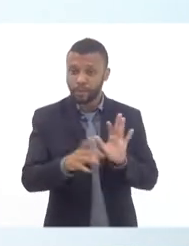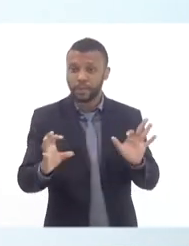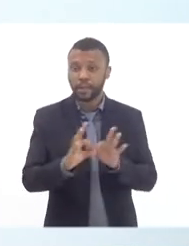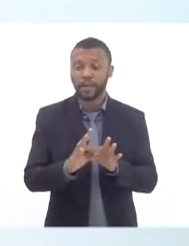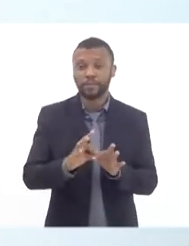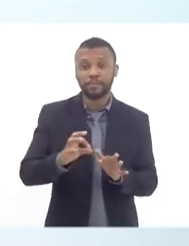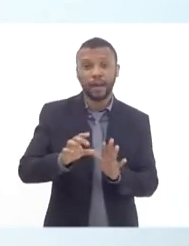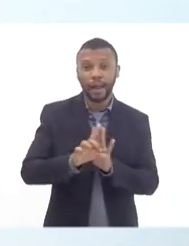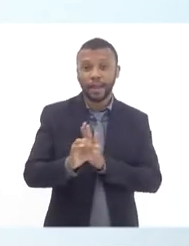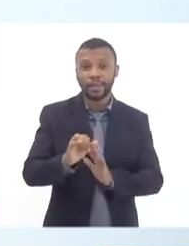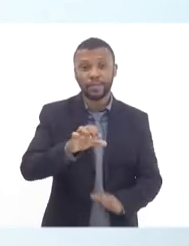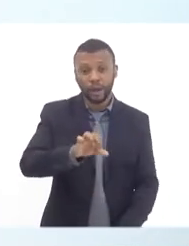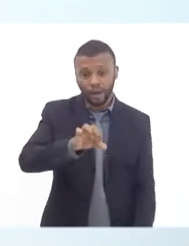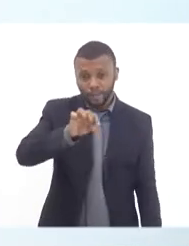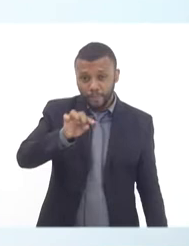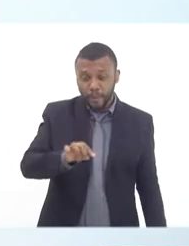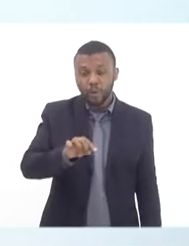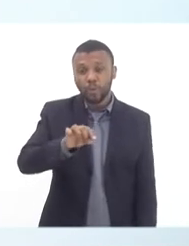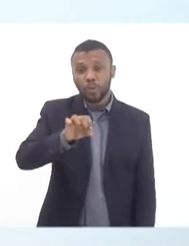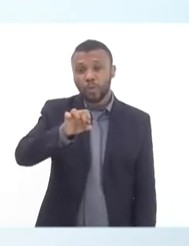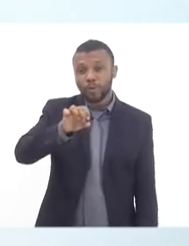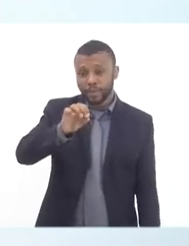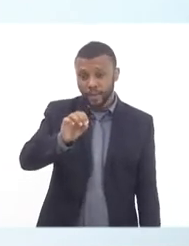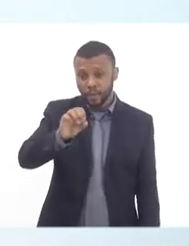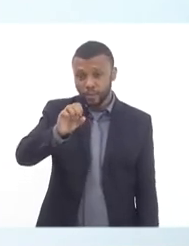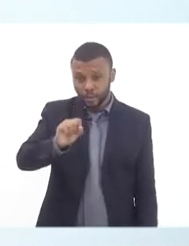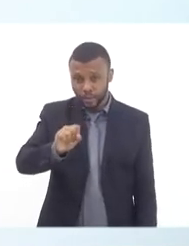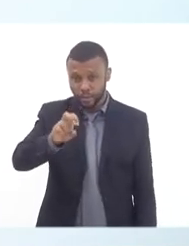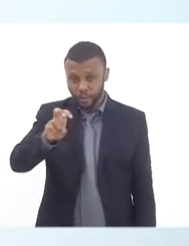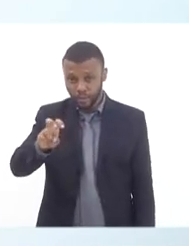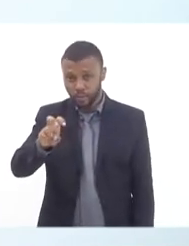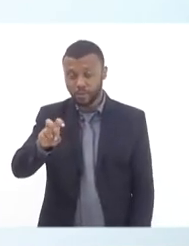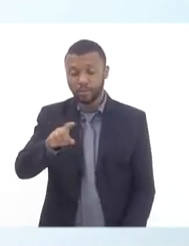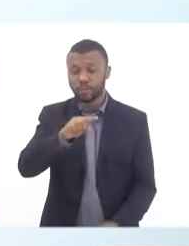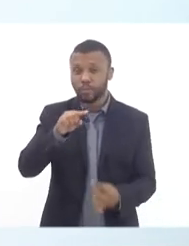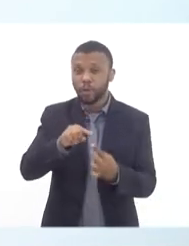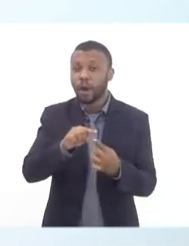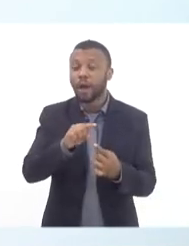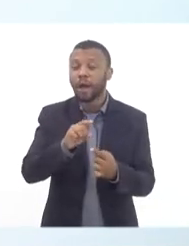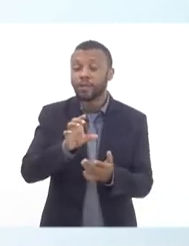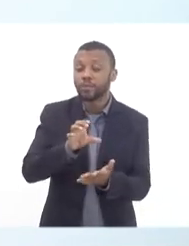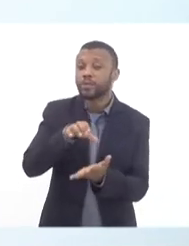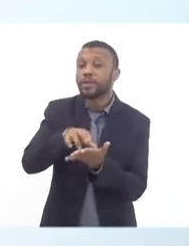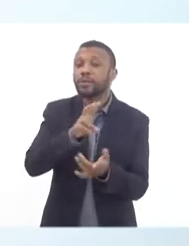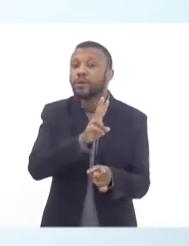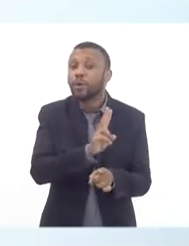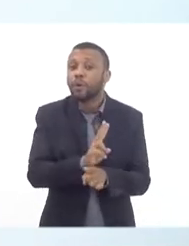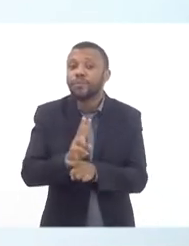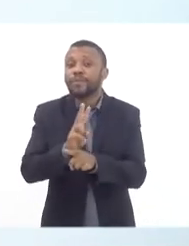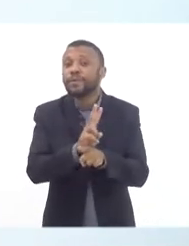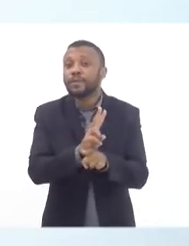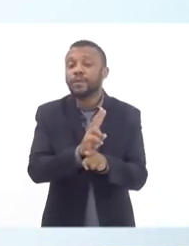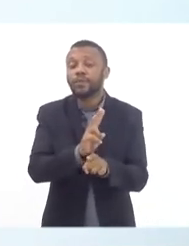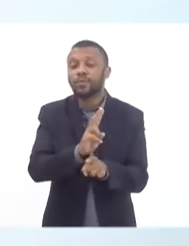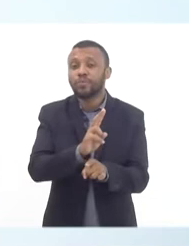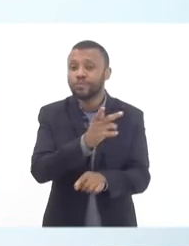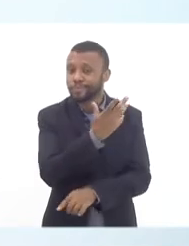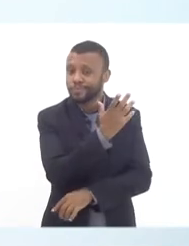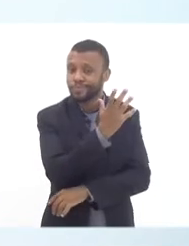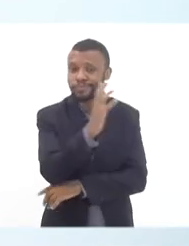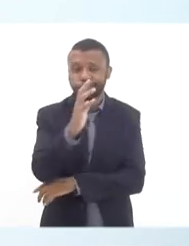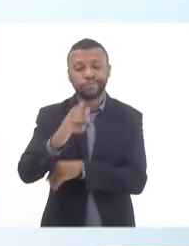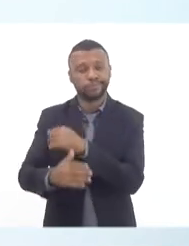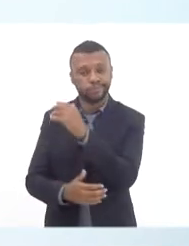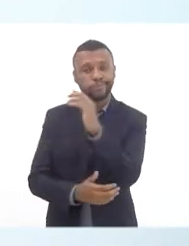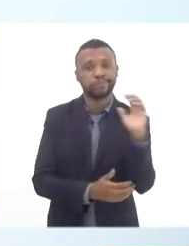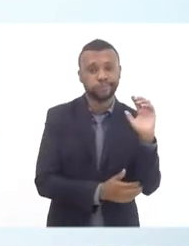9.985, que regulamenta as unidades de conservação nacional, e compreende-se que a preservação do espaço no qual a Fazenda